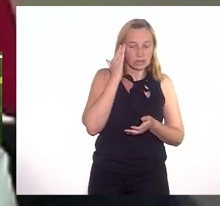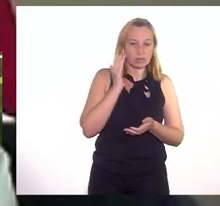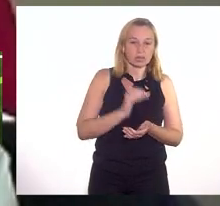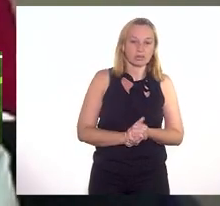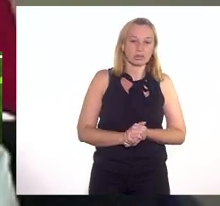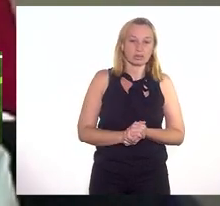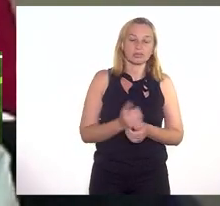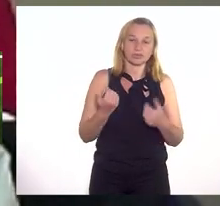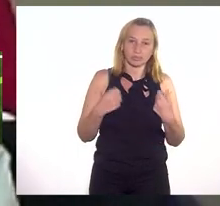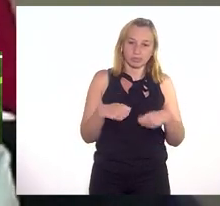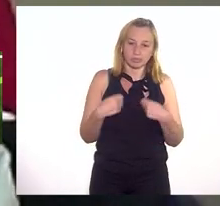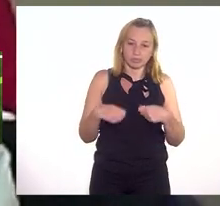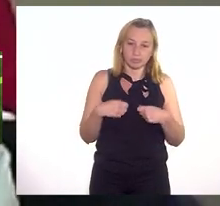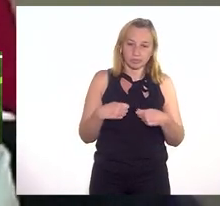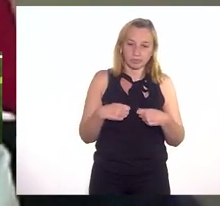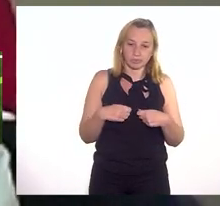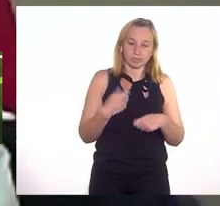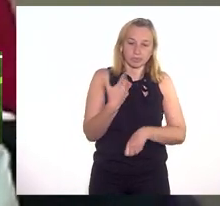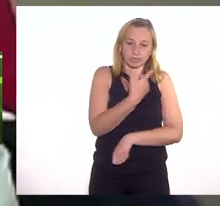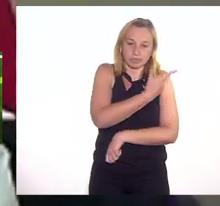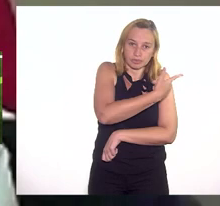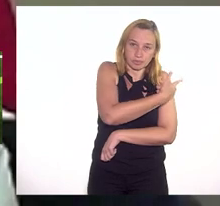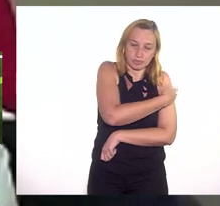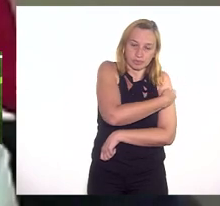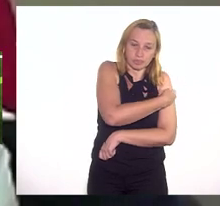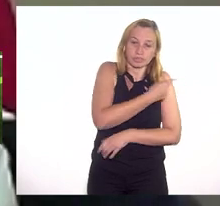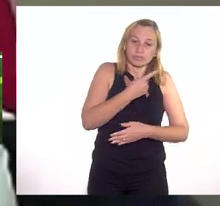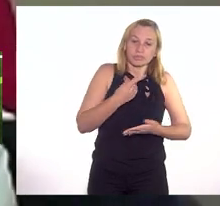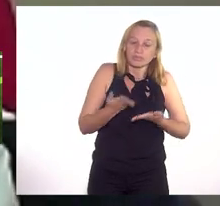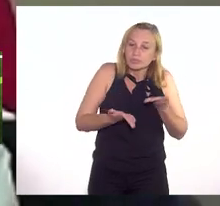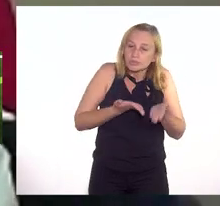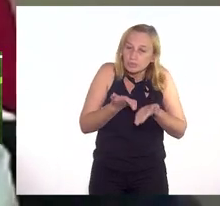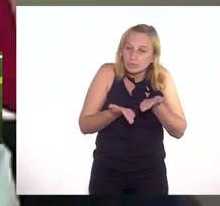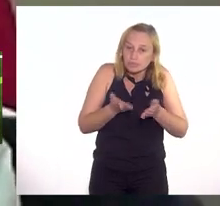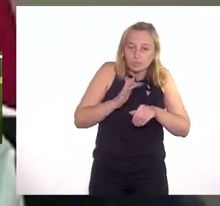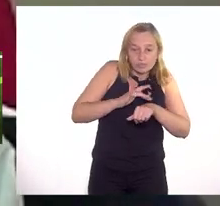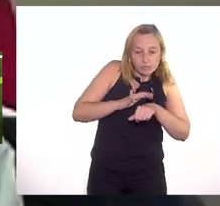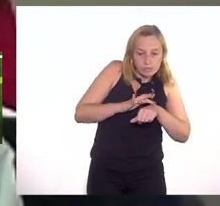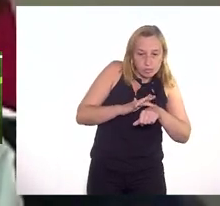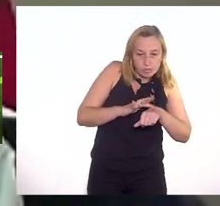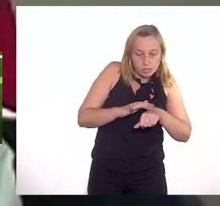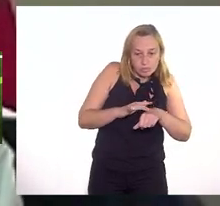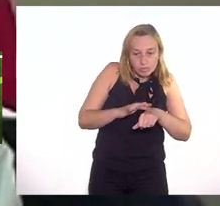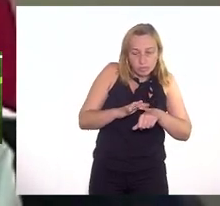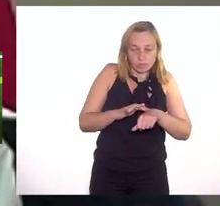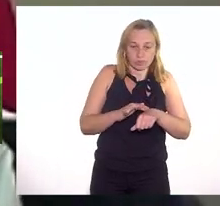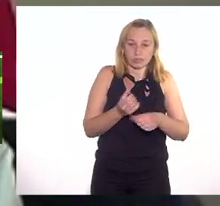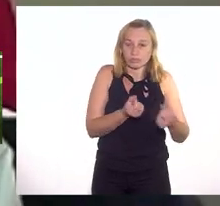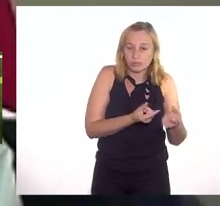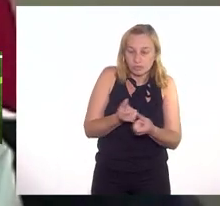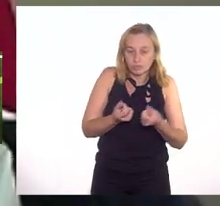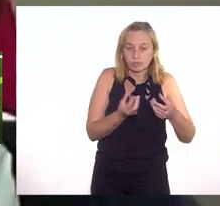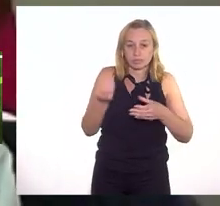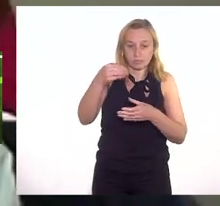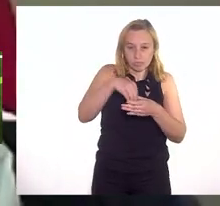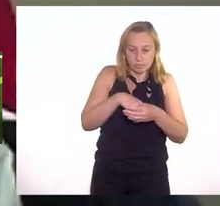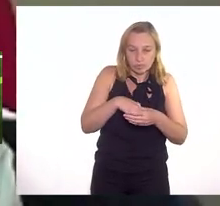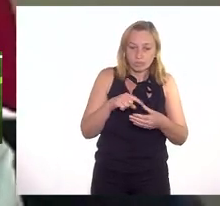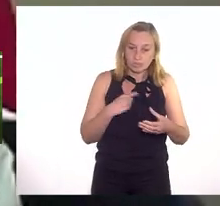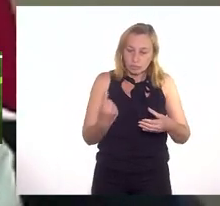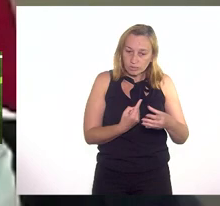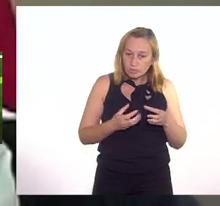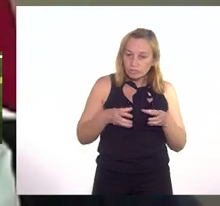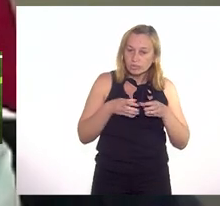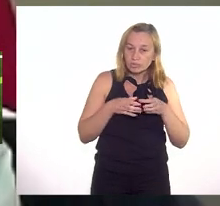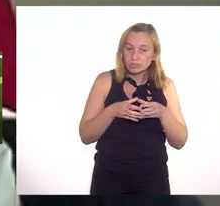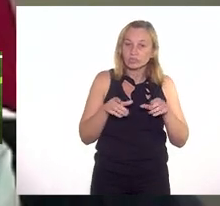é a necessidade da vacinação dos cuidadores das doenças raras dentro da comorbidade, nós, enquanto comissão,